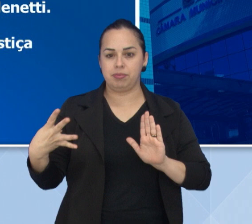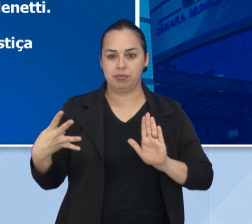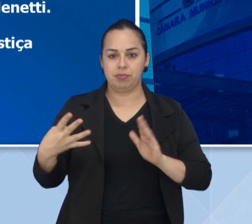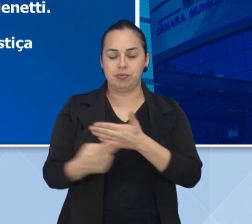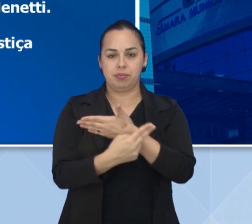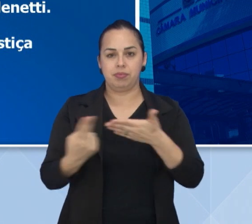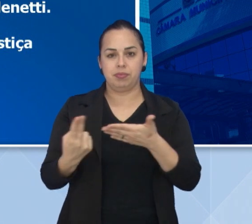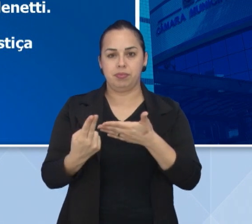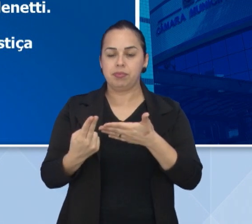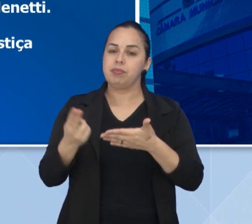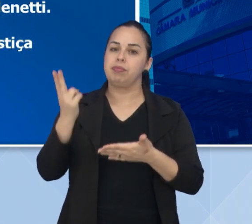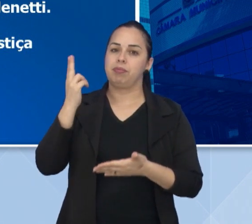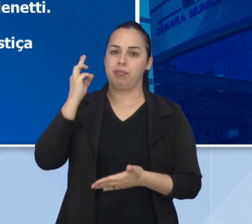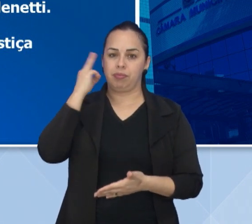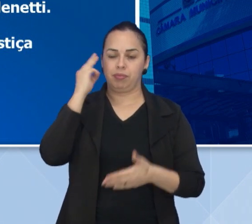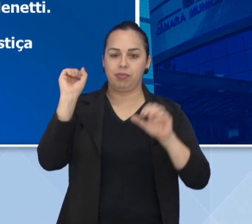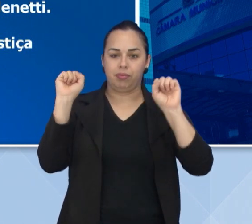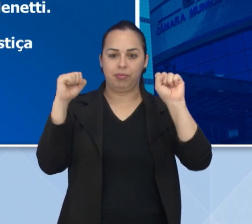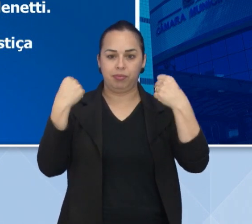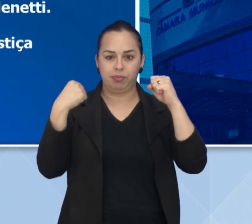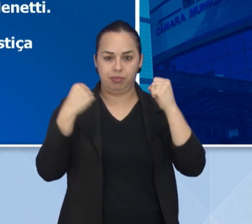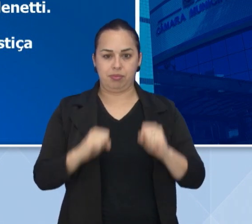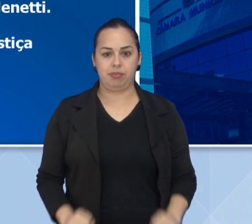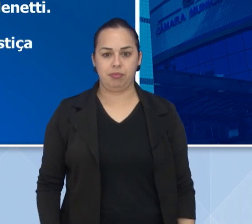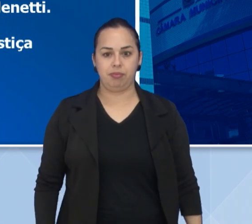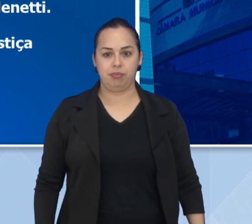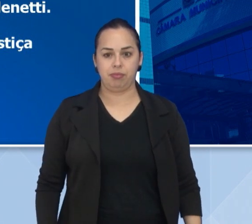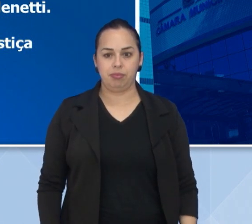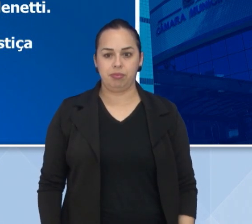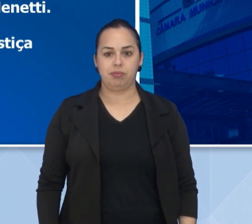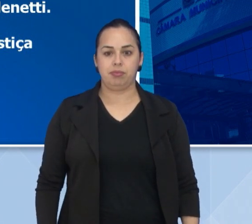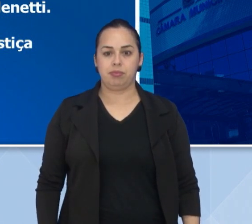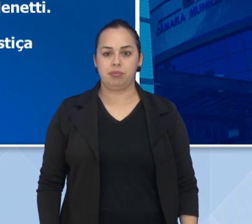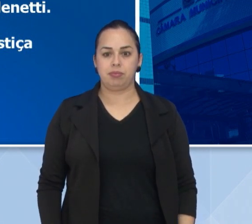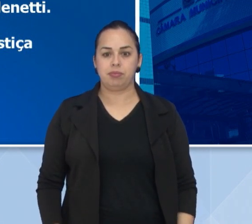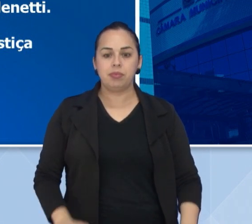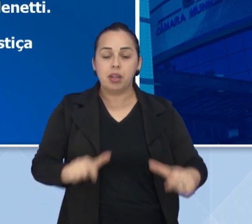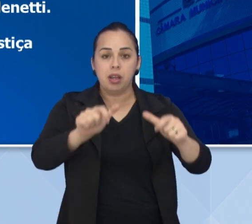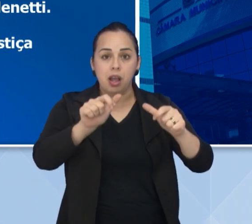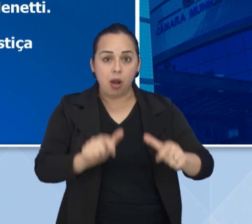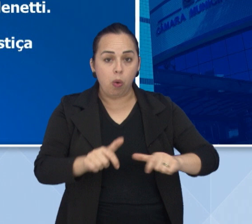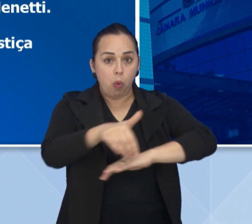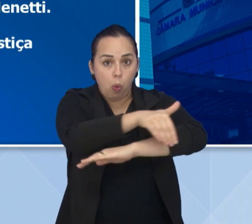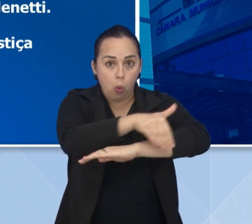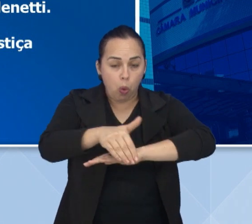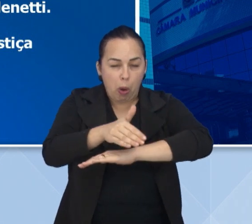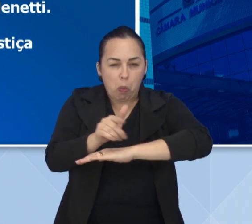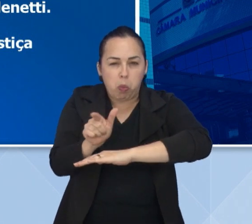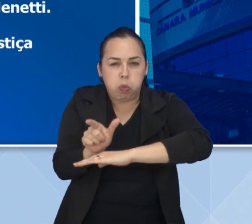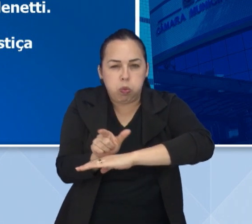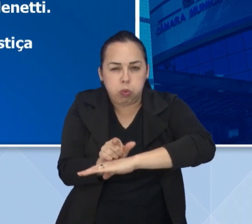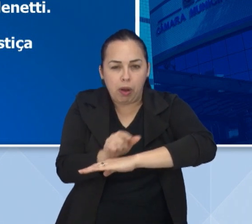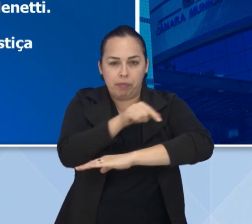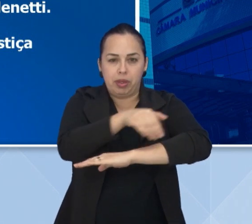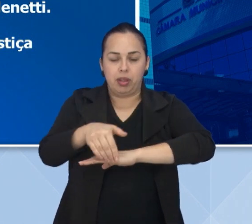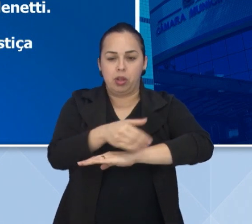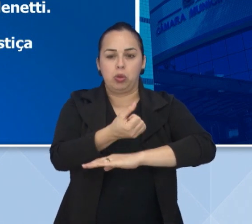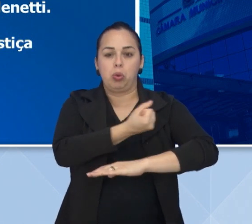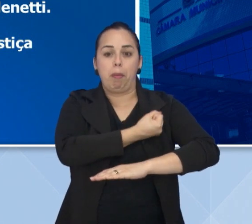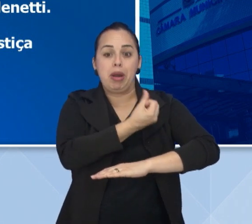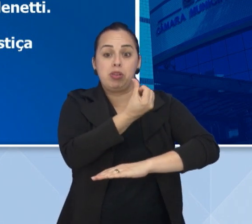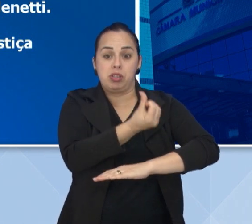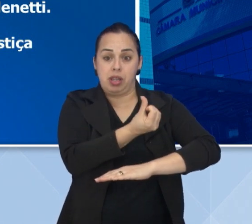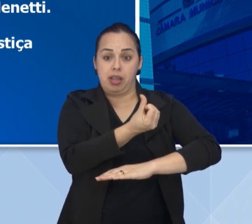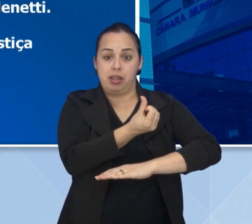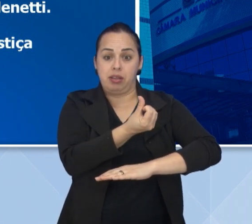160/2024. Autoria, vereador Marcão da Academia. Denomina a Viela 6, situada no loteamento Santa